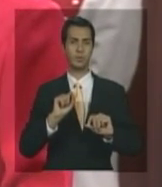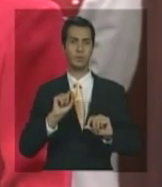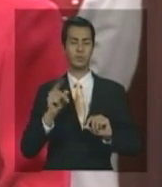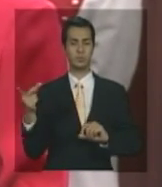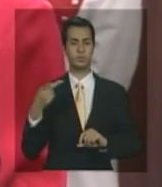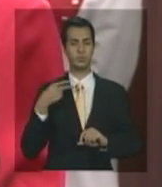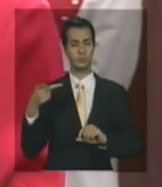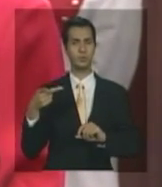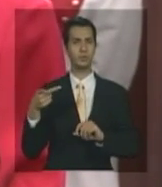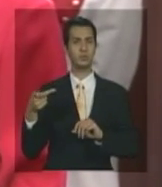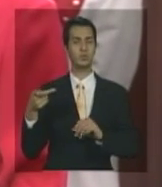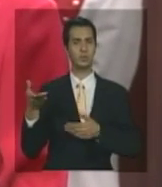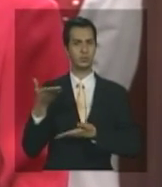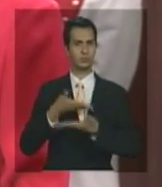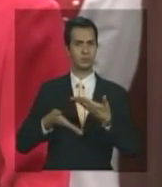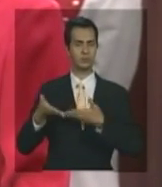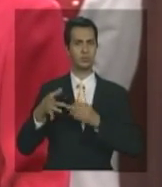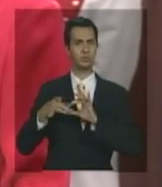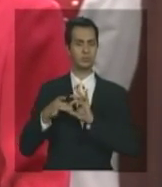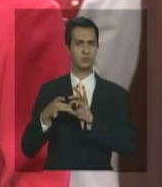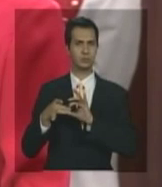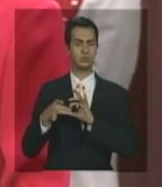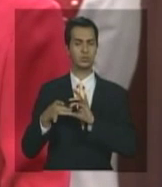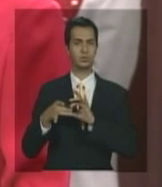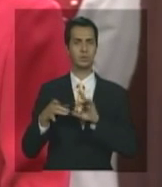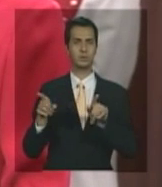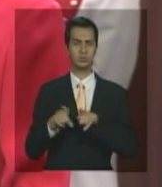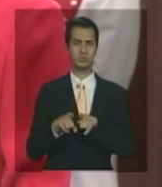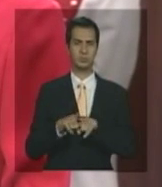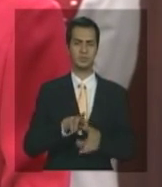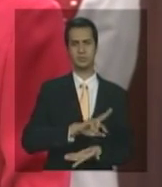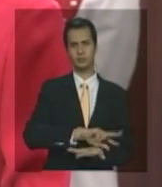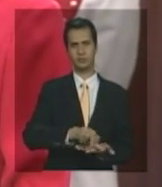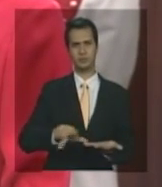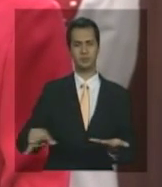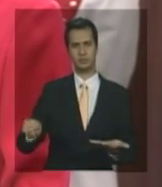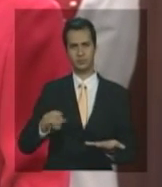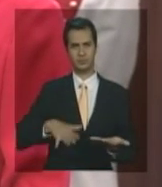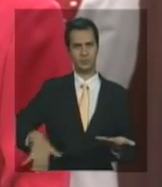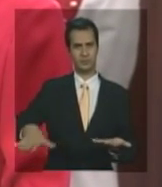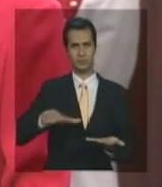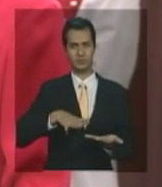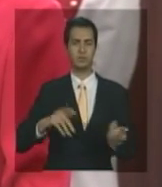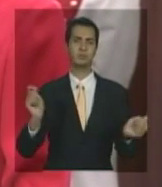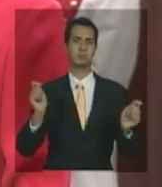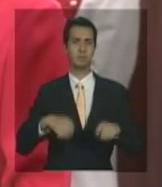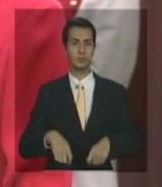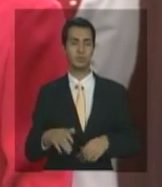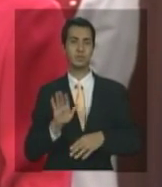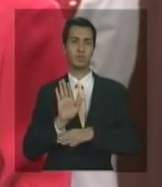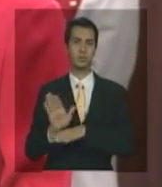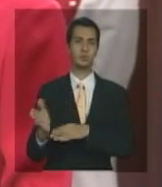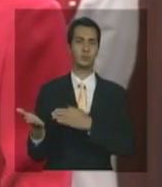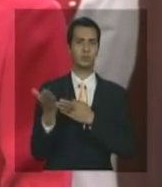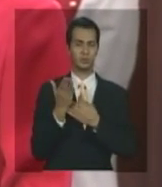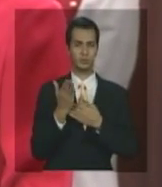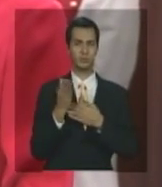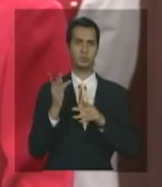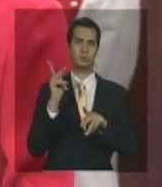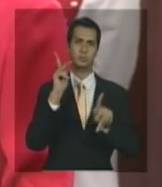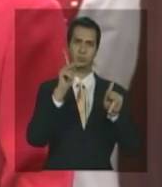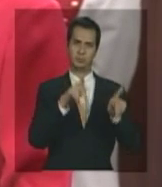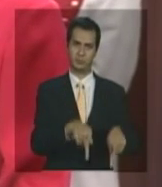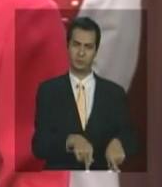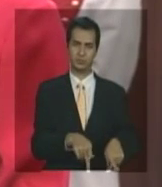nosso relacionamento e a multiplicidade de áreas de cooperação que se apresentam em benefício de nossos